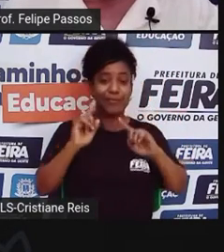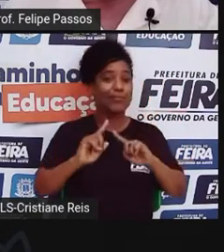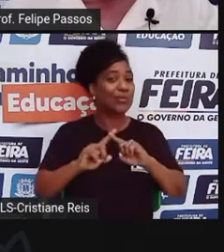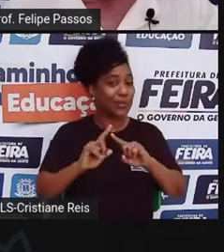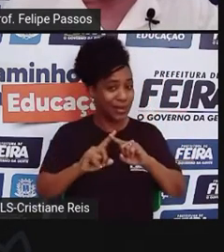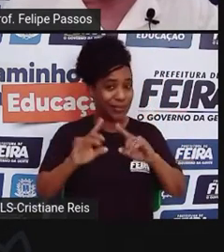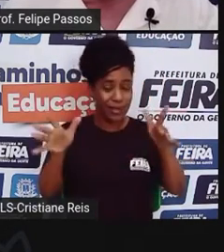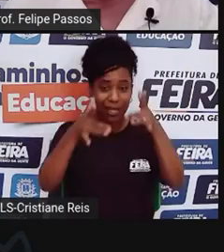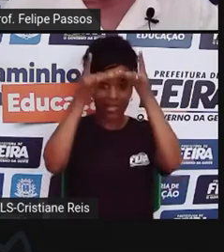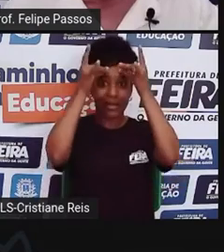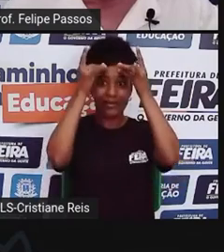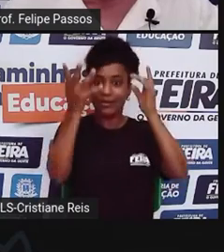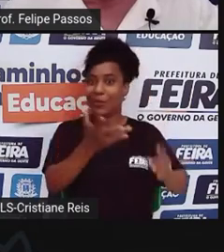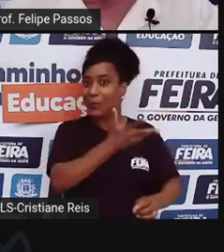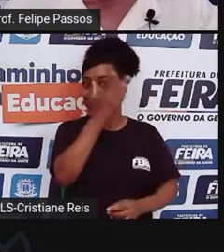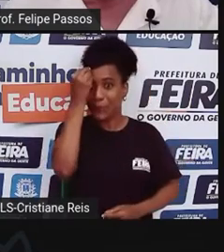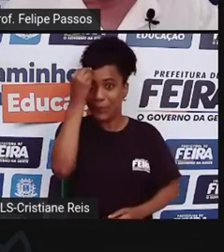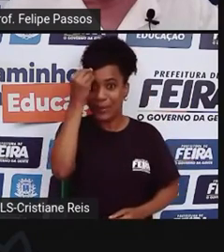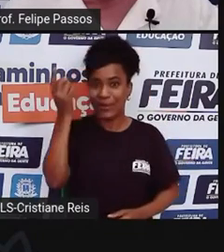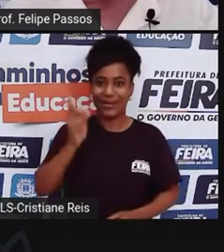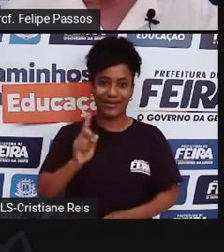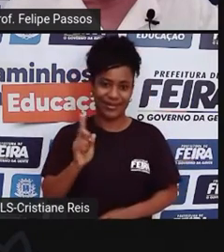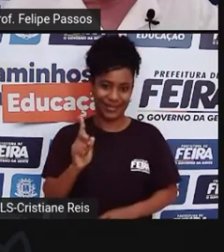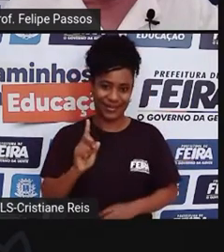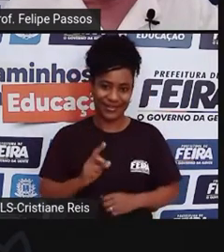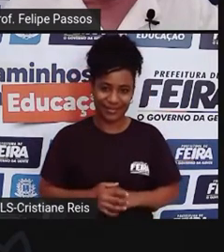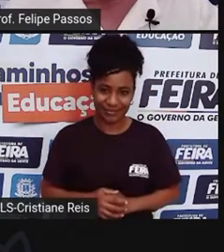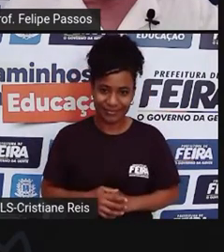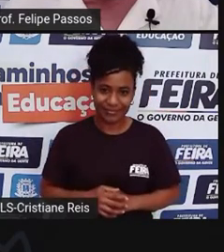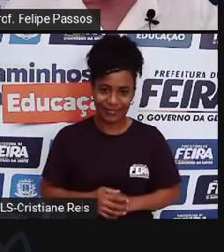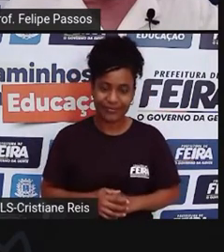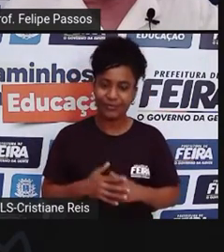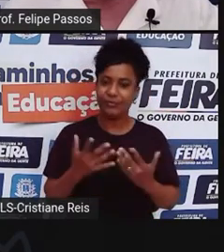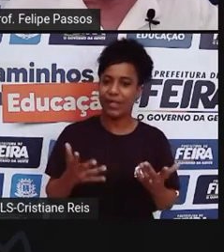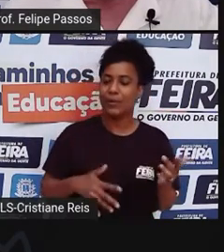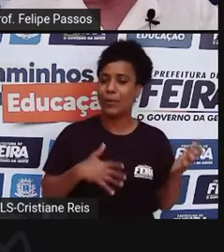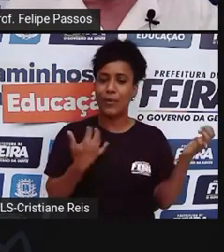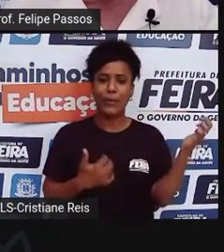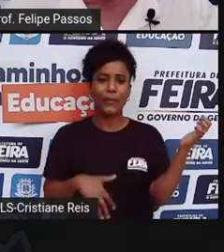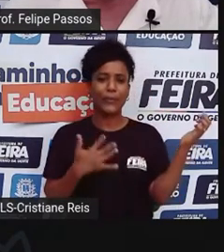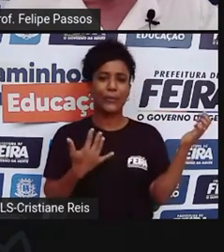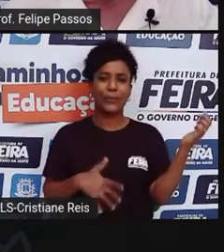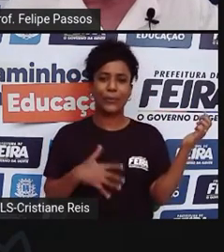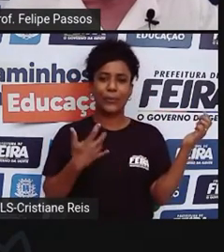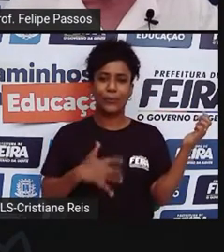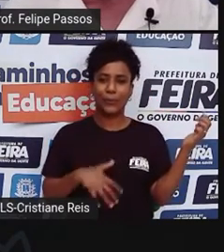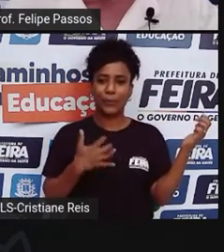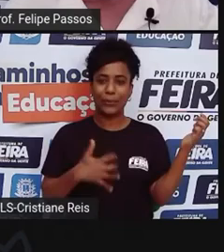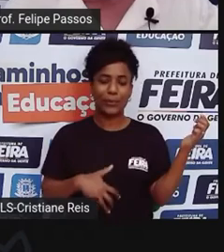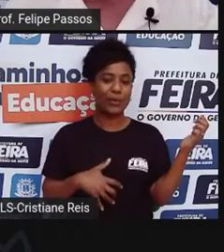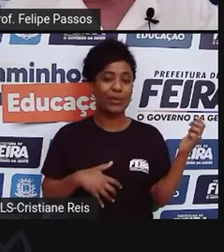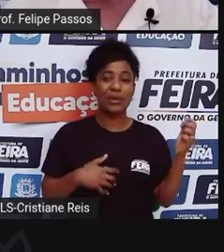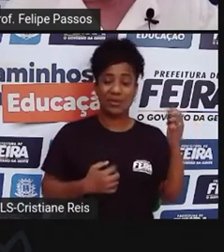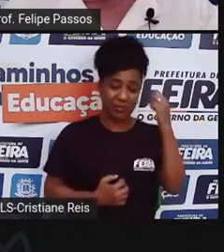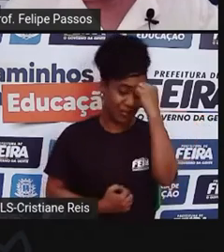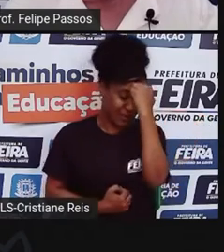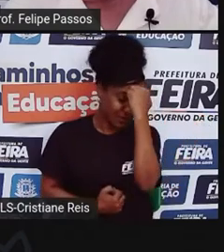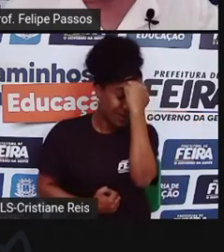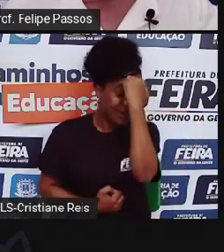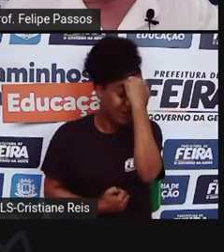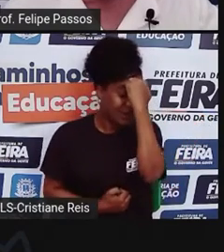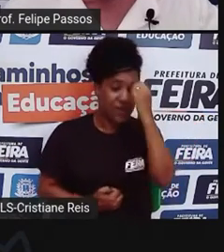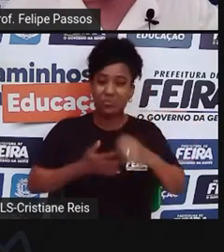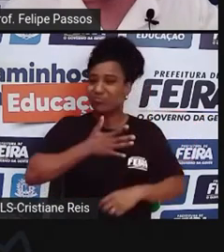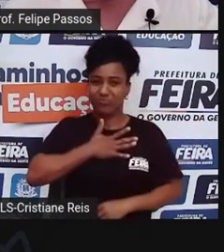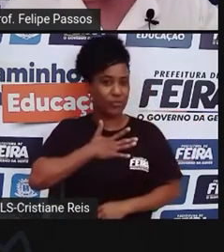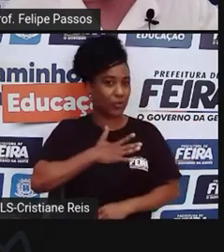A mesma coisa, por exemplo, eu não curto muito sertanejo, não curto muito a rocha, eu gosto de escutar outras coisas.